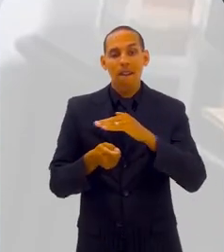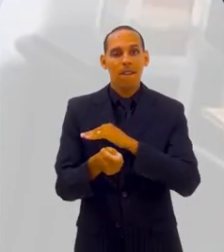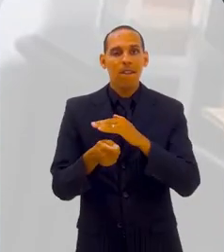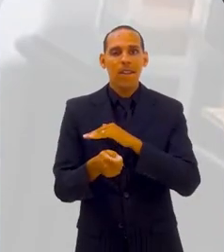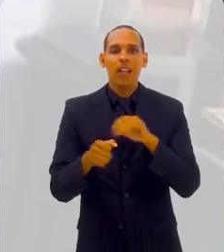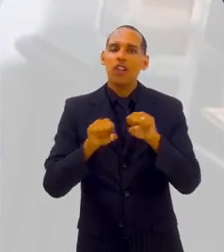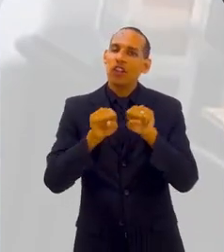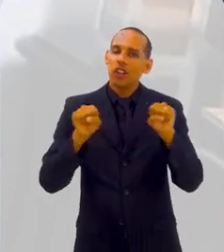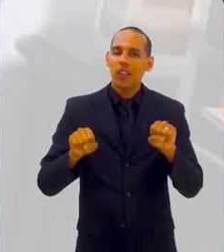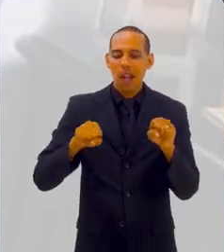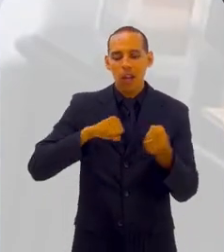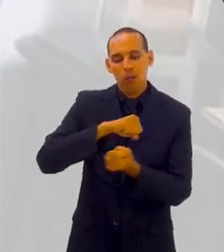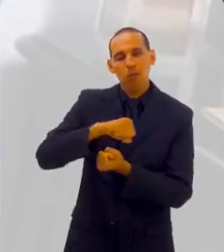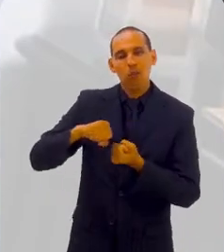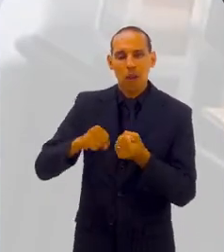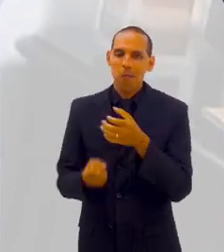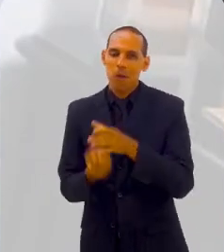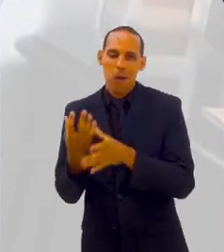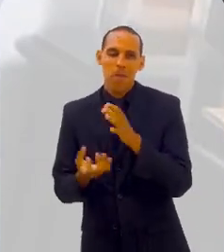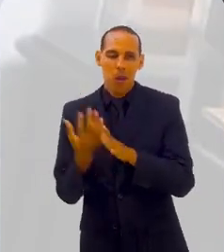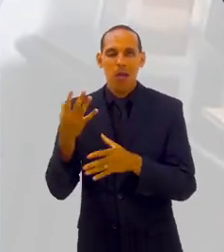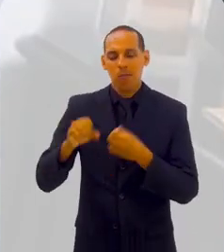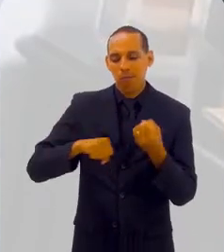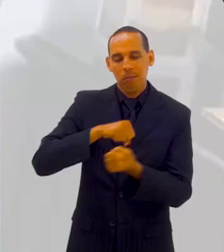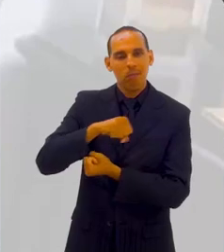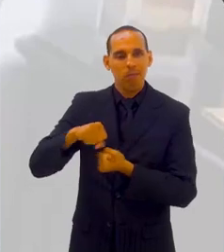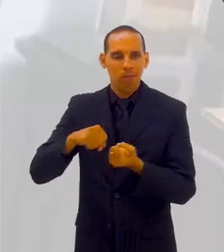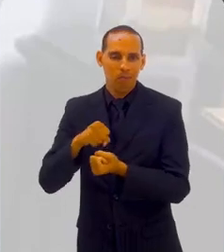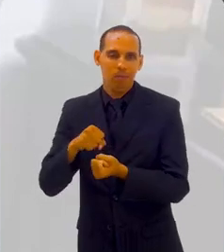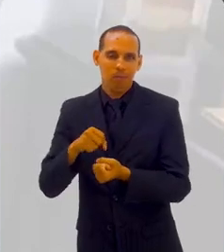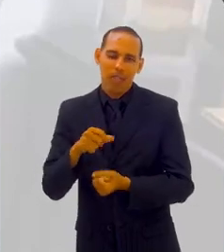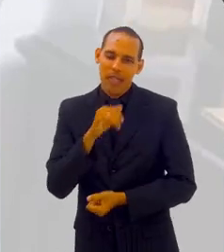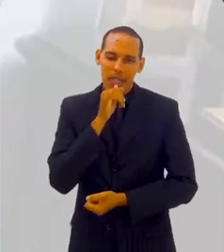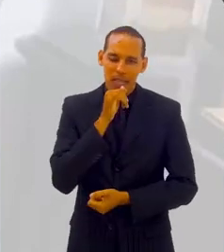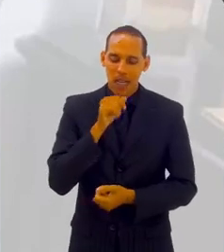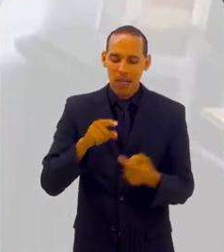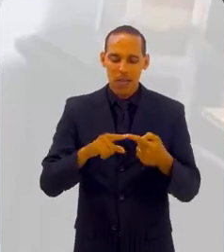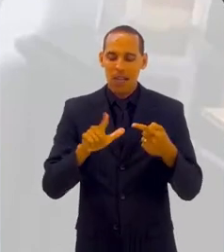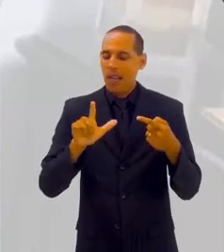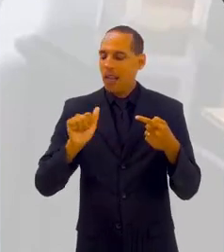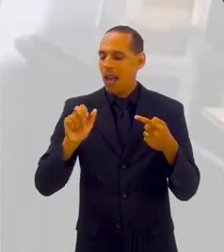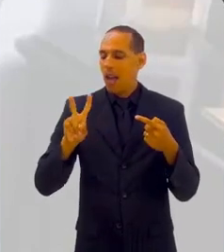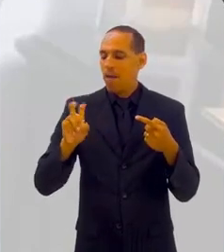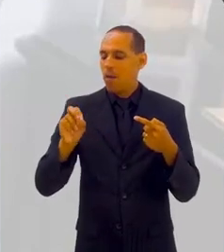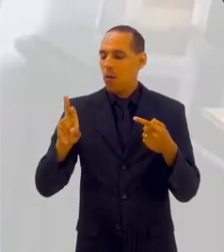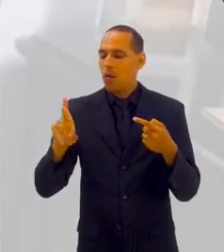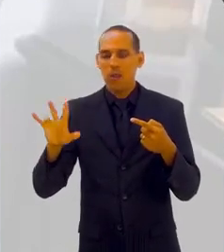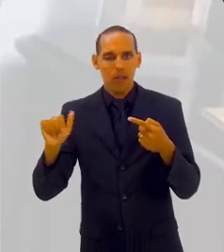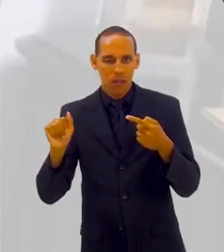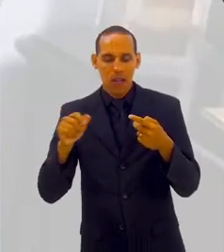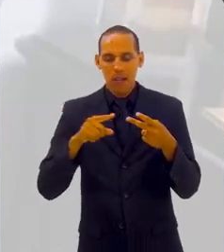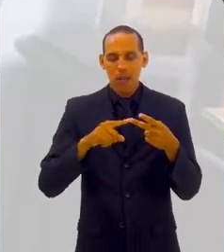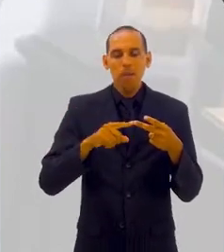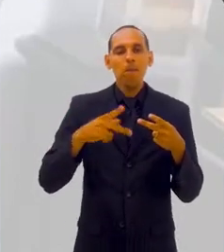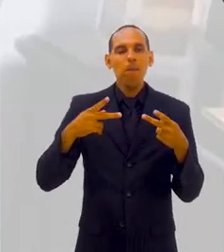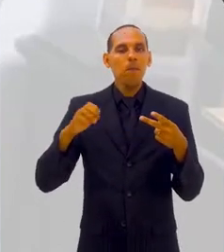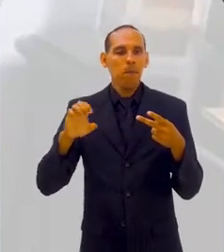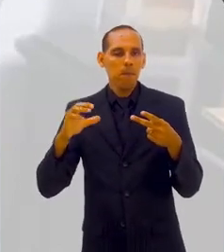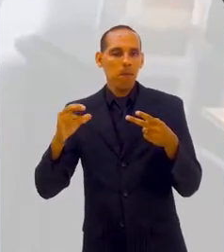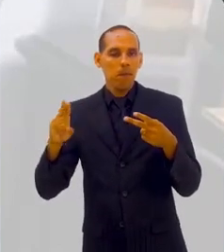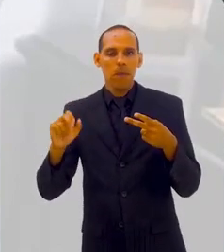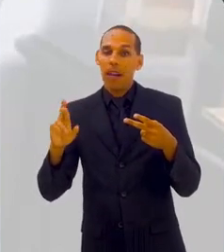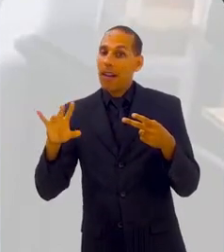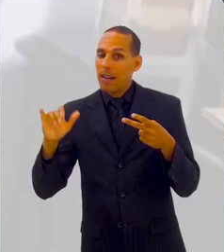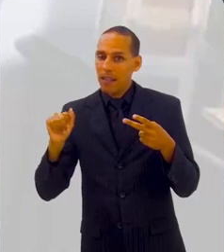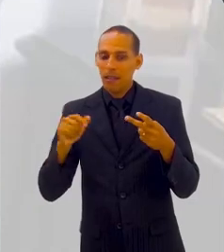em produção sustentável, em produções integradas, por exemplo, lavoura, pecuária, né, com sistemas